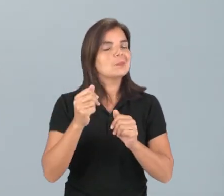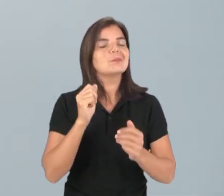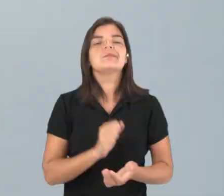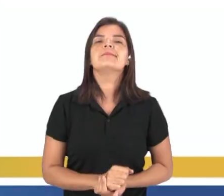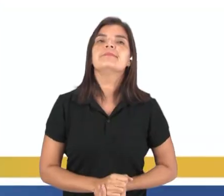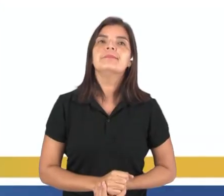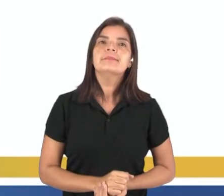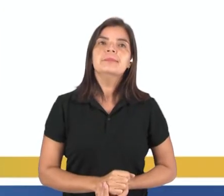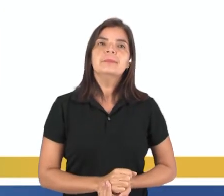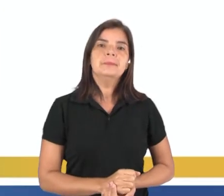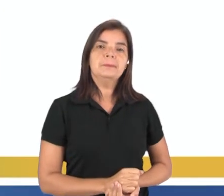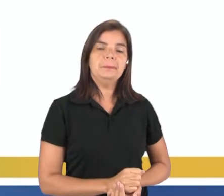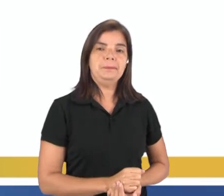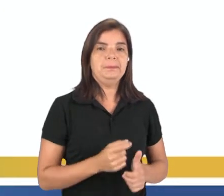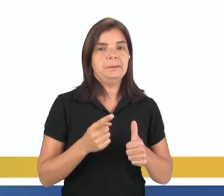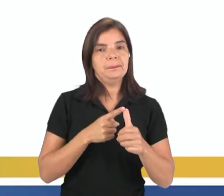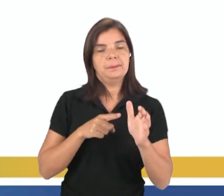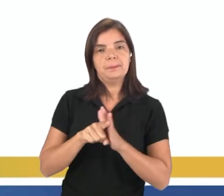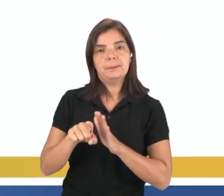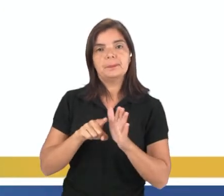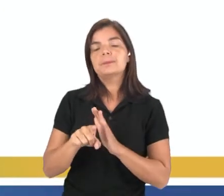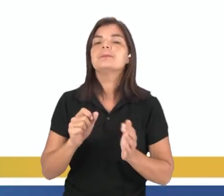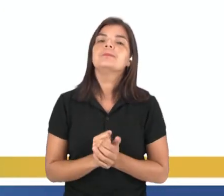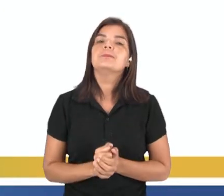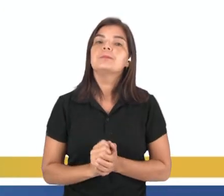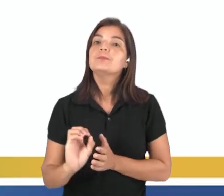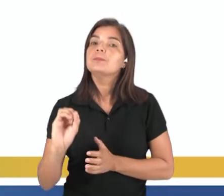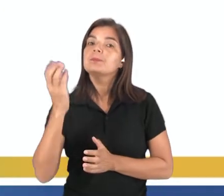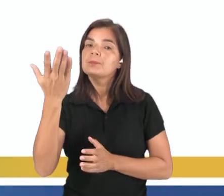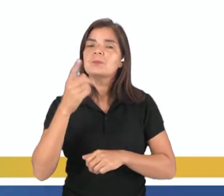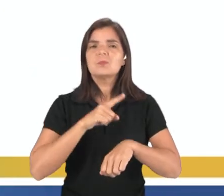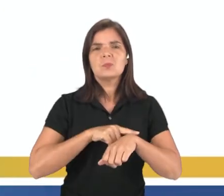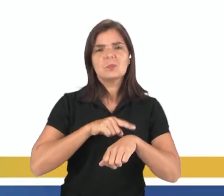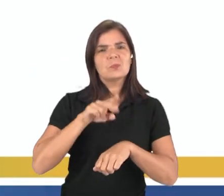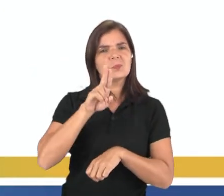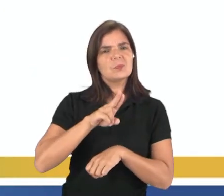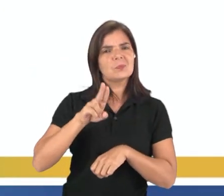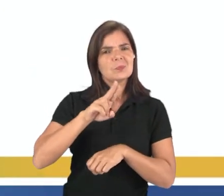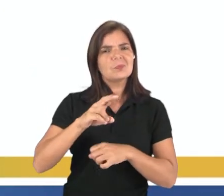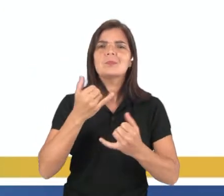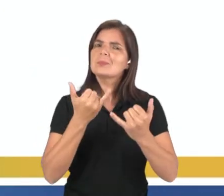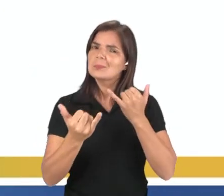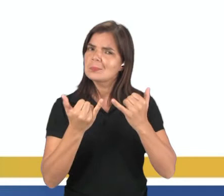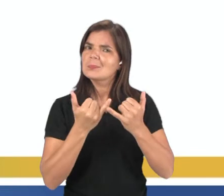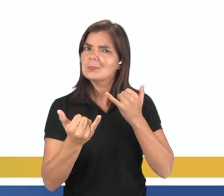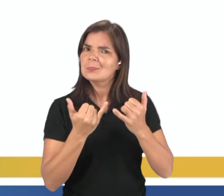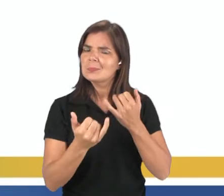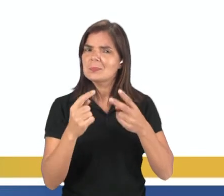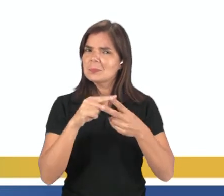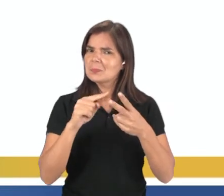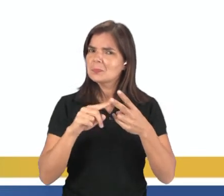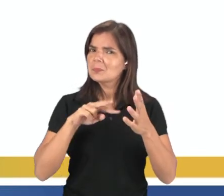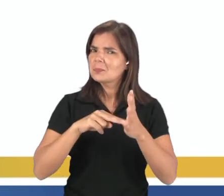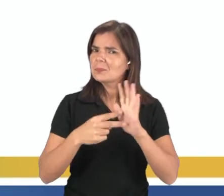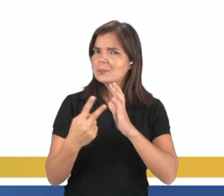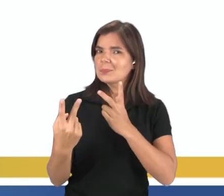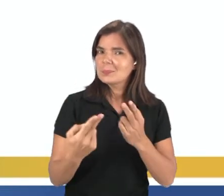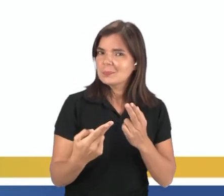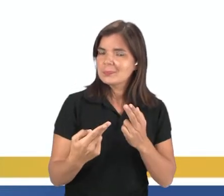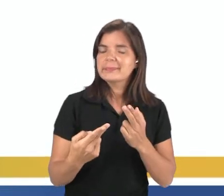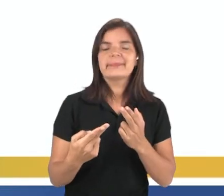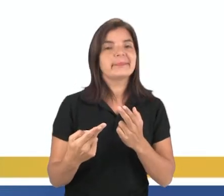gente viu hoje. Questão número 1. Clima e tempo podem ser usados como sinônimo, né? Os dois têm o mesmo